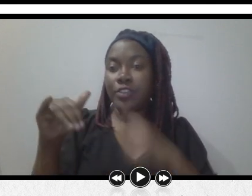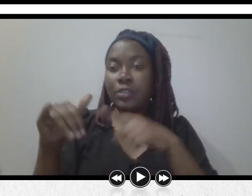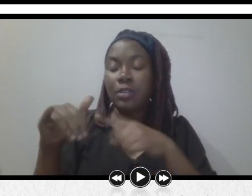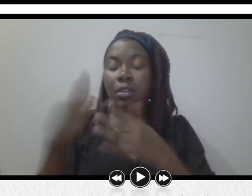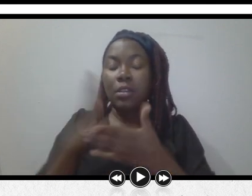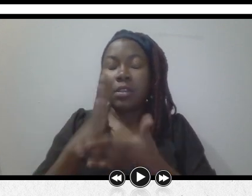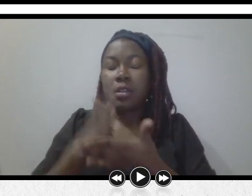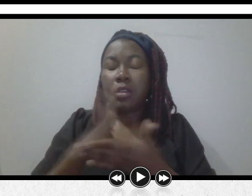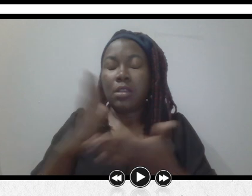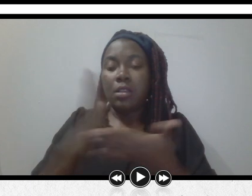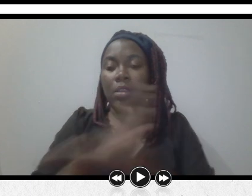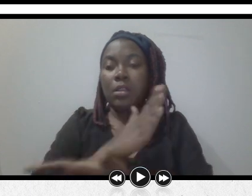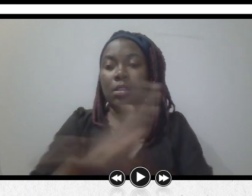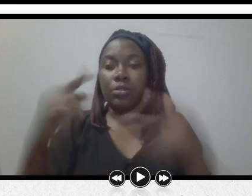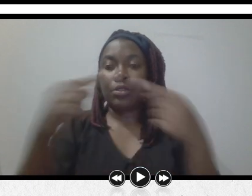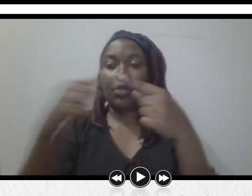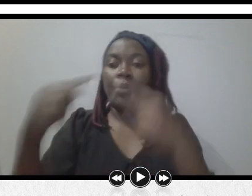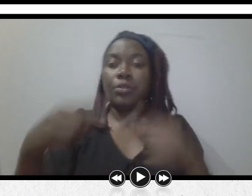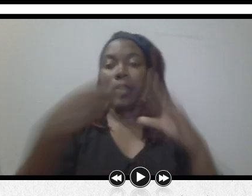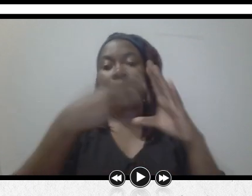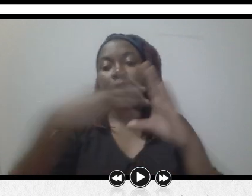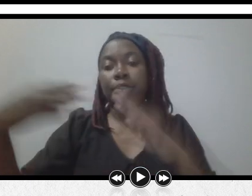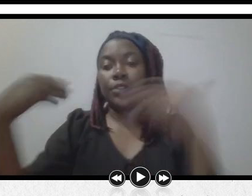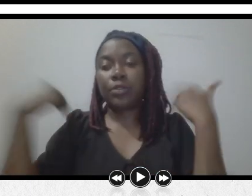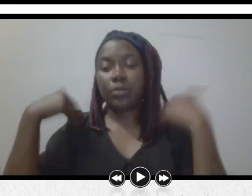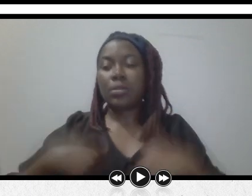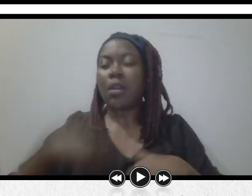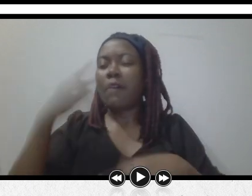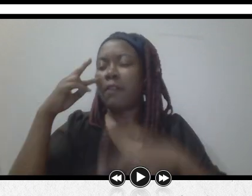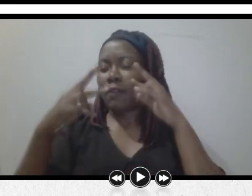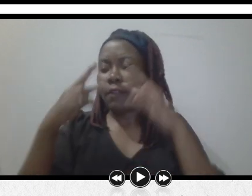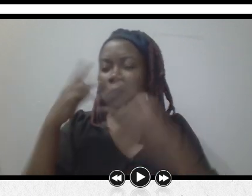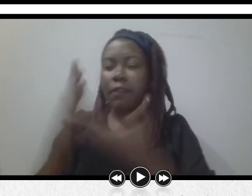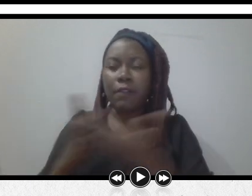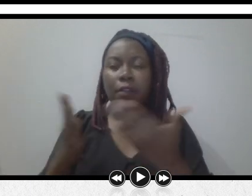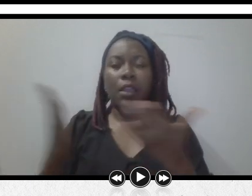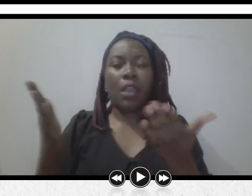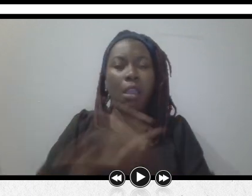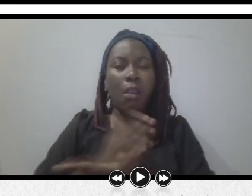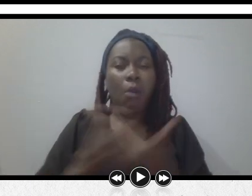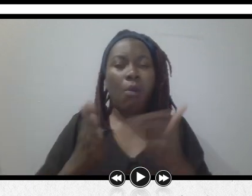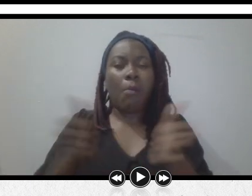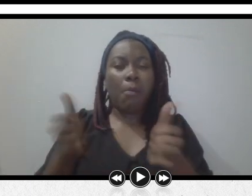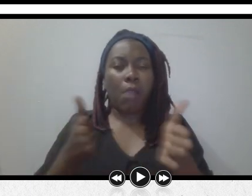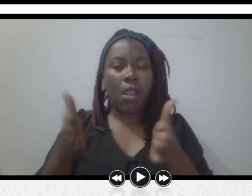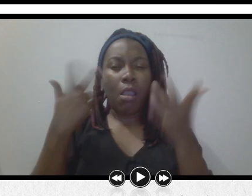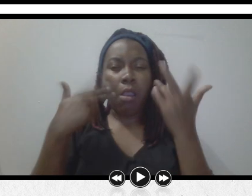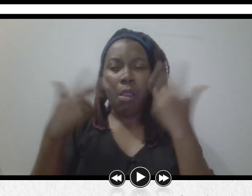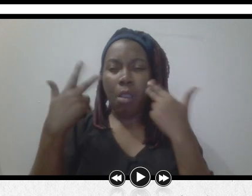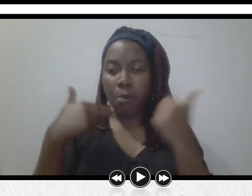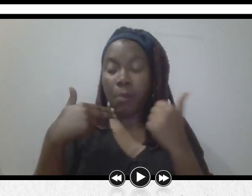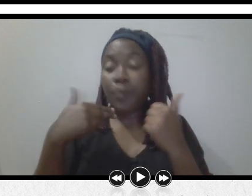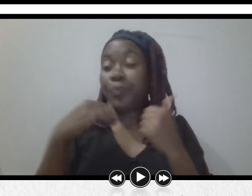E nesse processo de triagem, os resíduos são segregados de acordo com suas características e composição. Vejamos aqui algumas